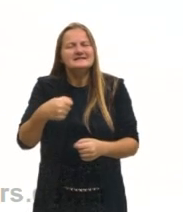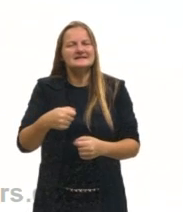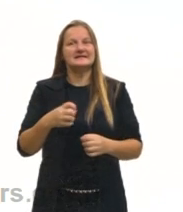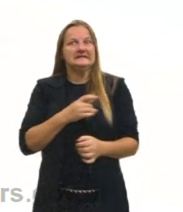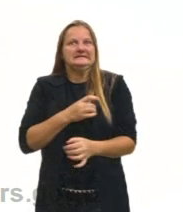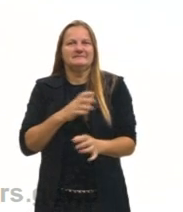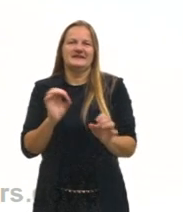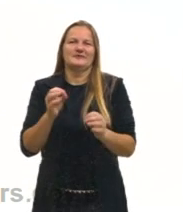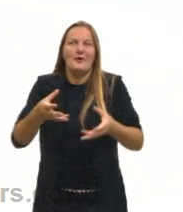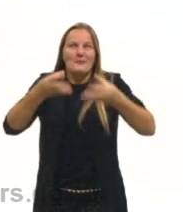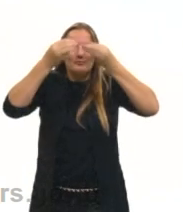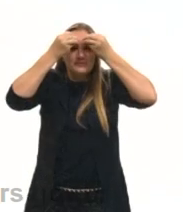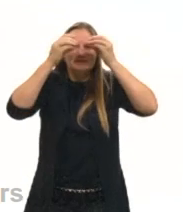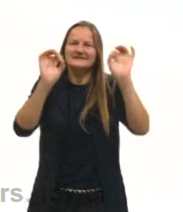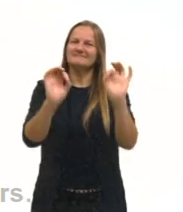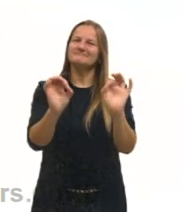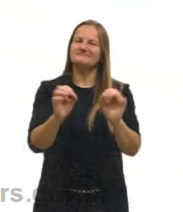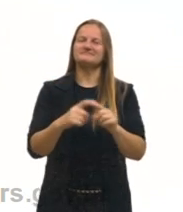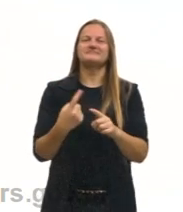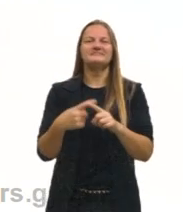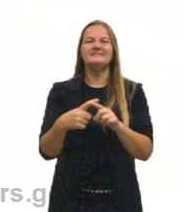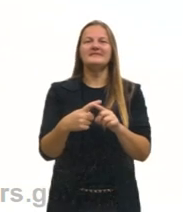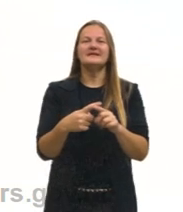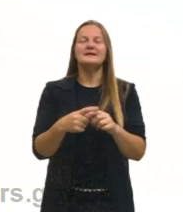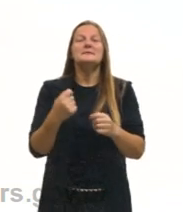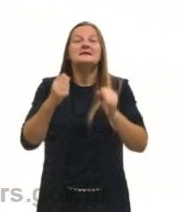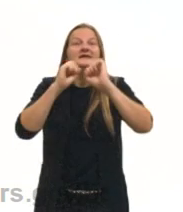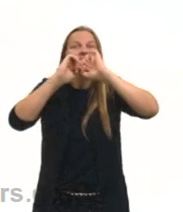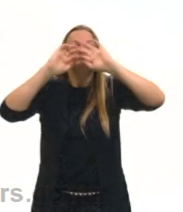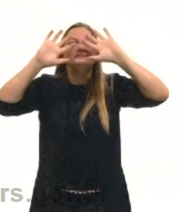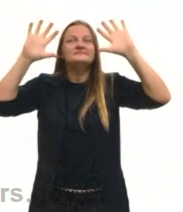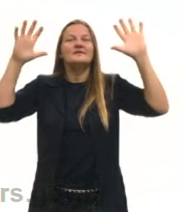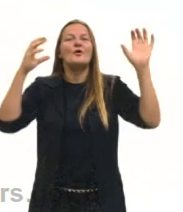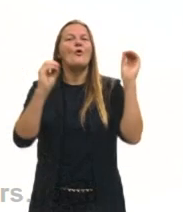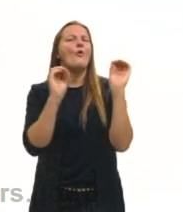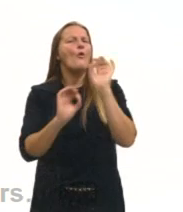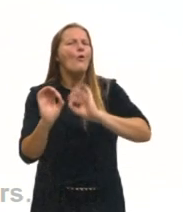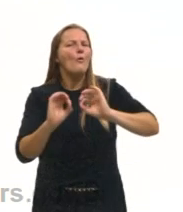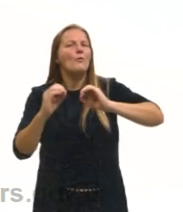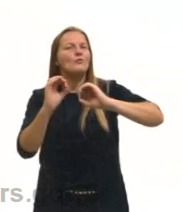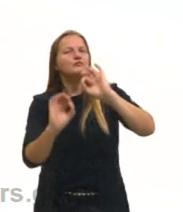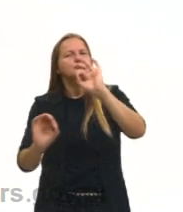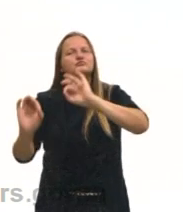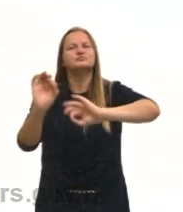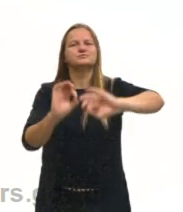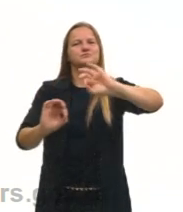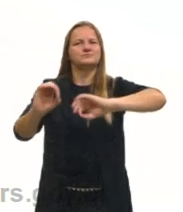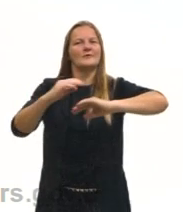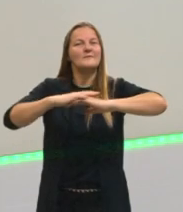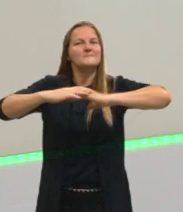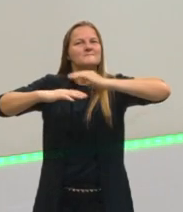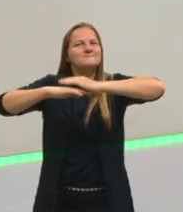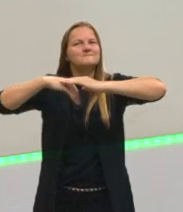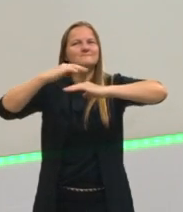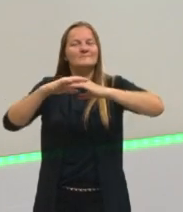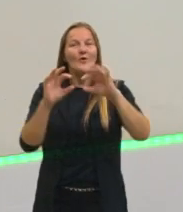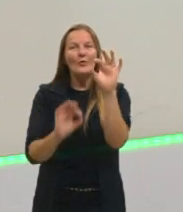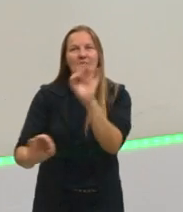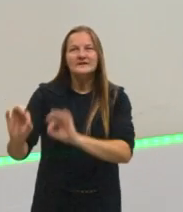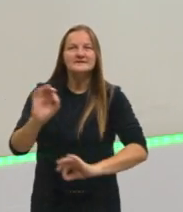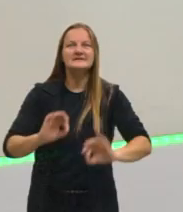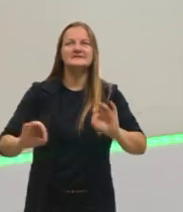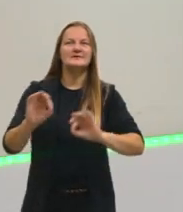precisam decorá-la A gente precisa entender como ela foi constituída Como ela foi montada né a